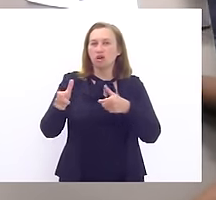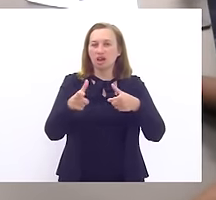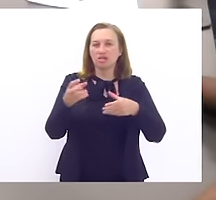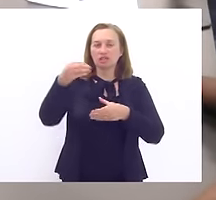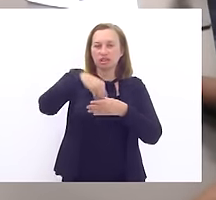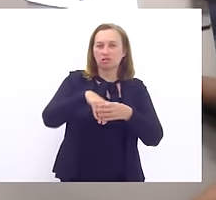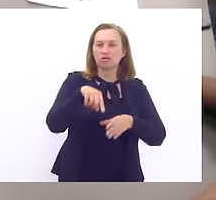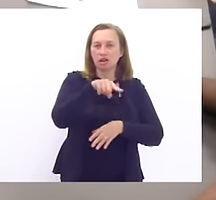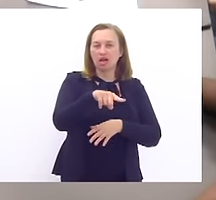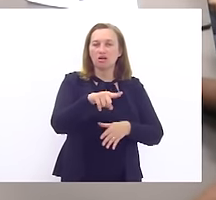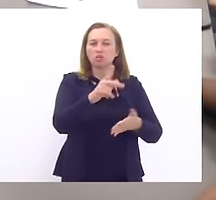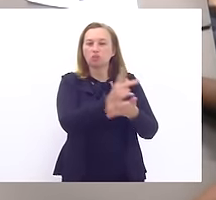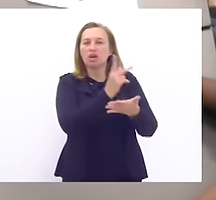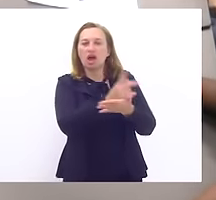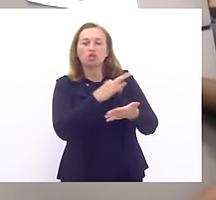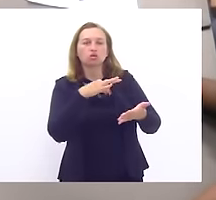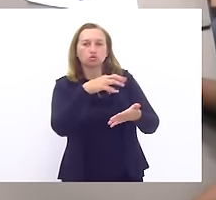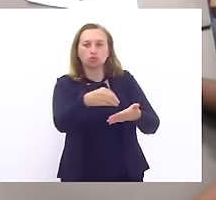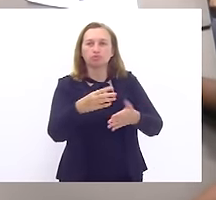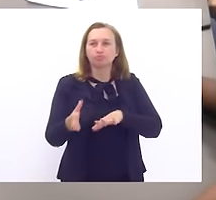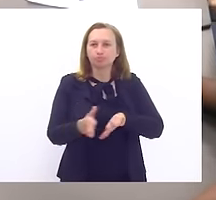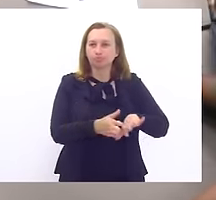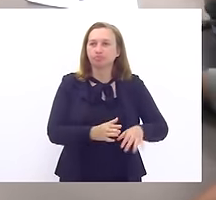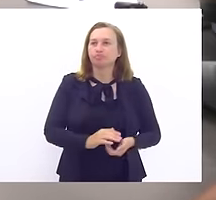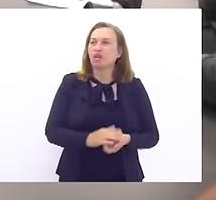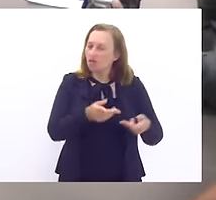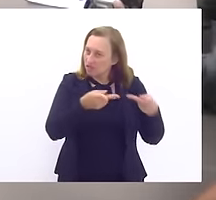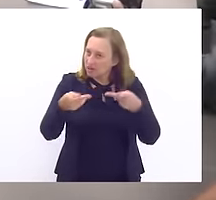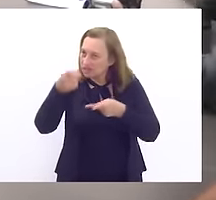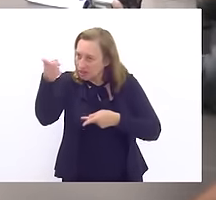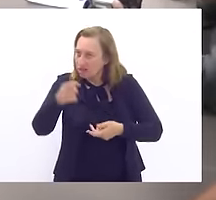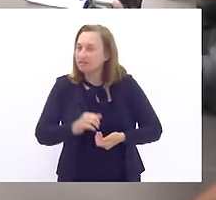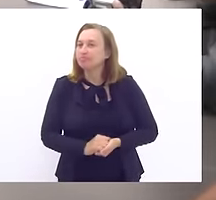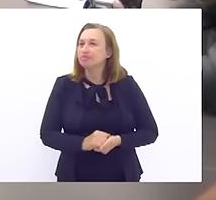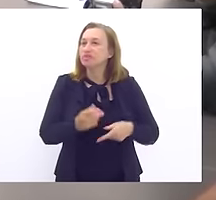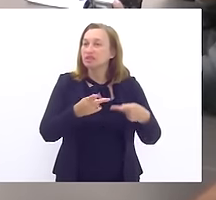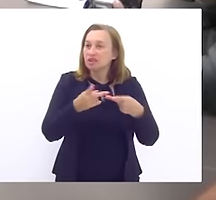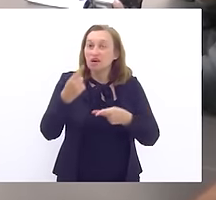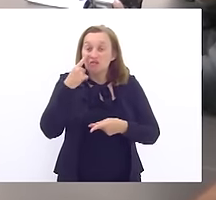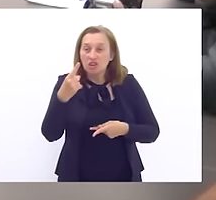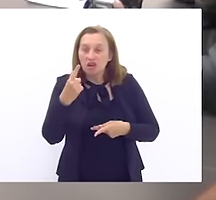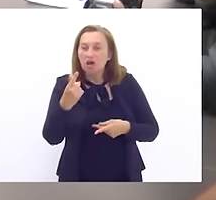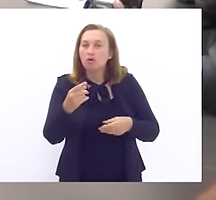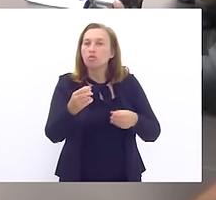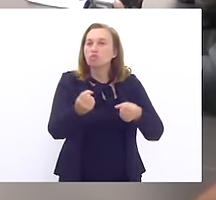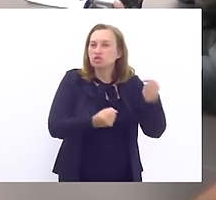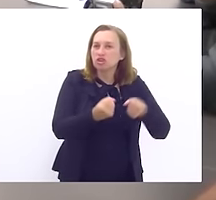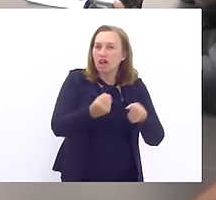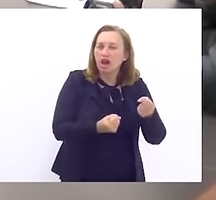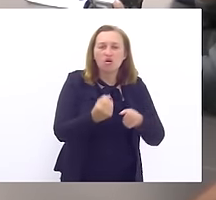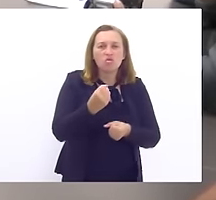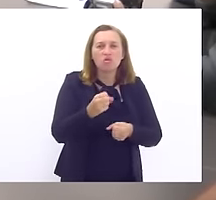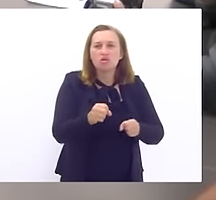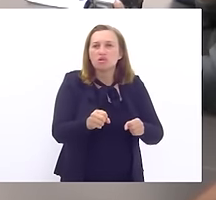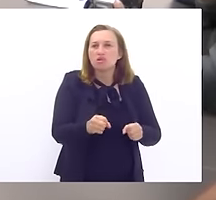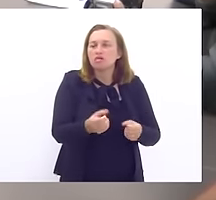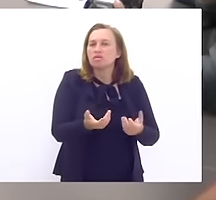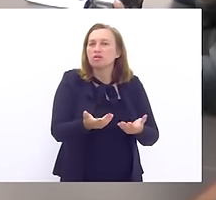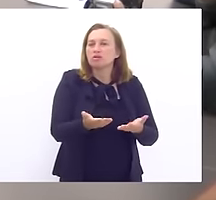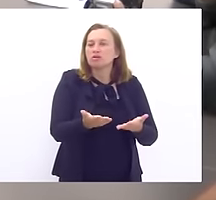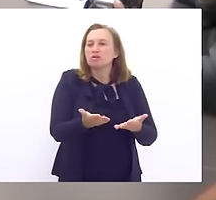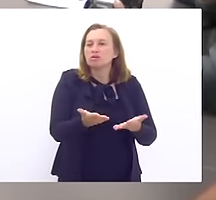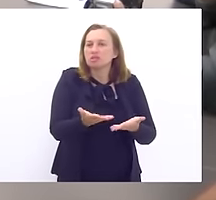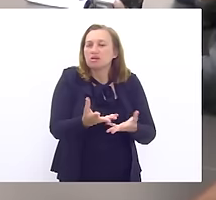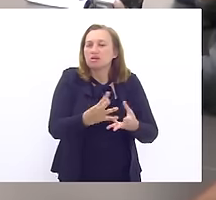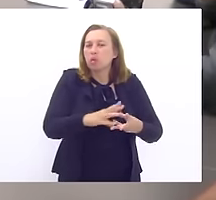que é tudo irregular faça essa visita os carros acabando essa apodrecendo Às vezes o carro com